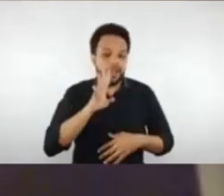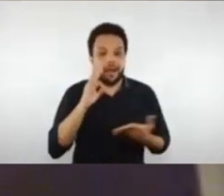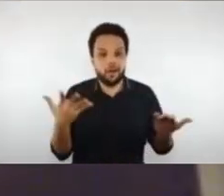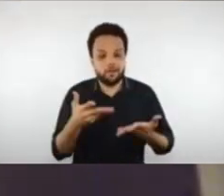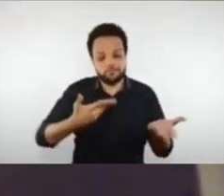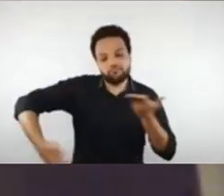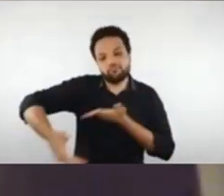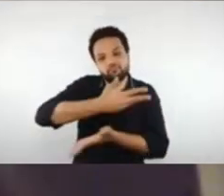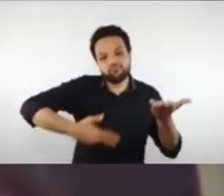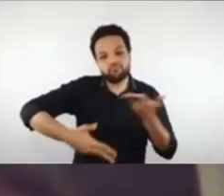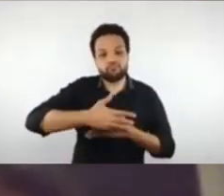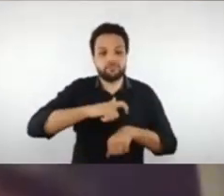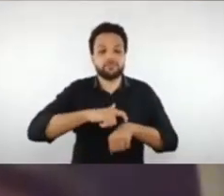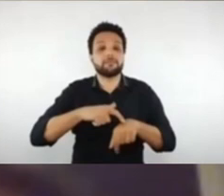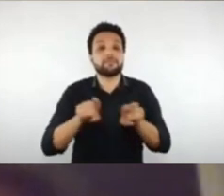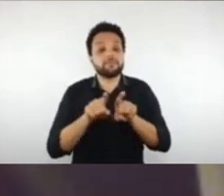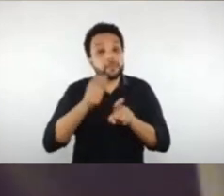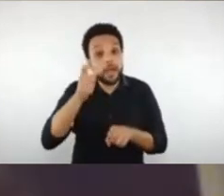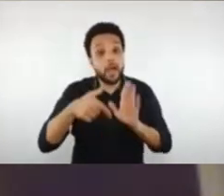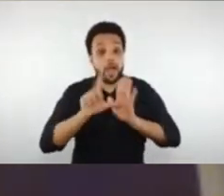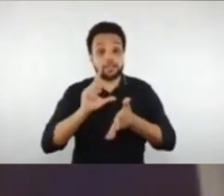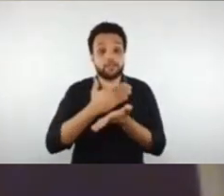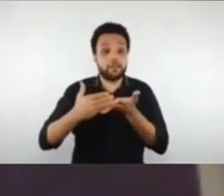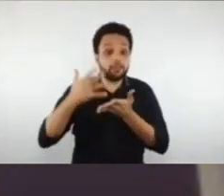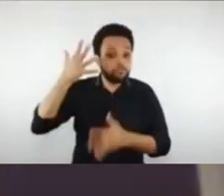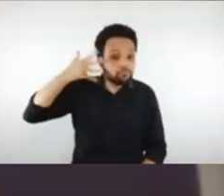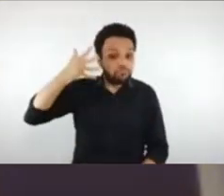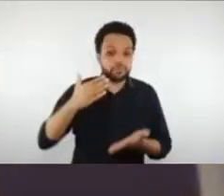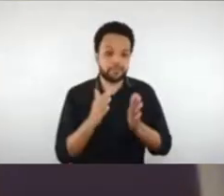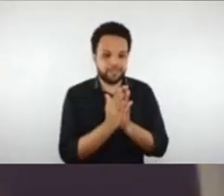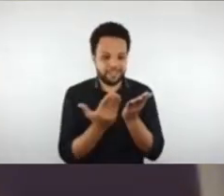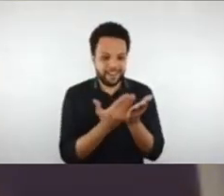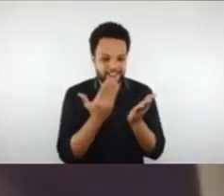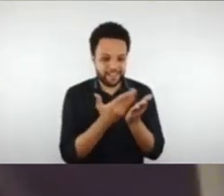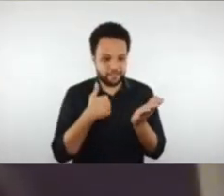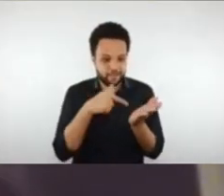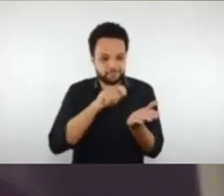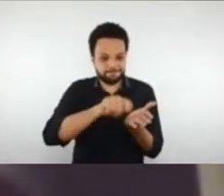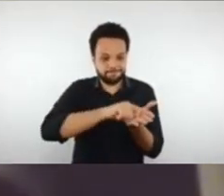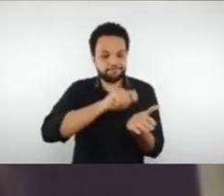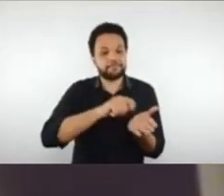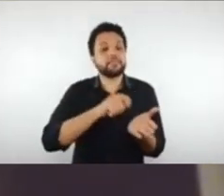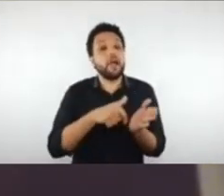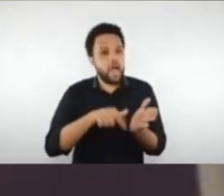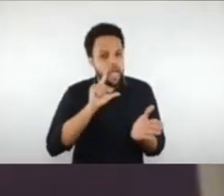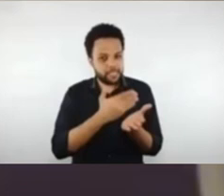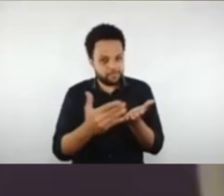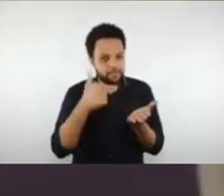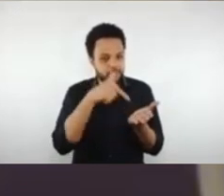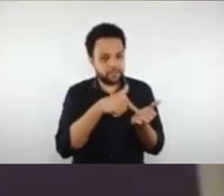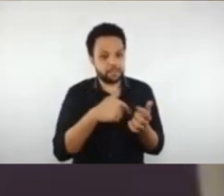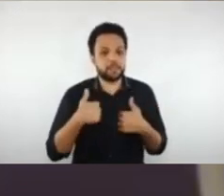dizer algo interessante. Antes de começar a falar do livro e de compartilhar algumas ideias, eu tenho que pedir